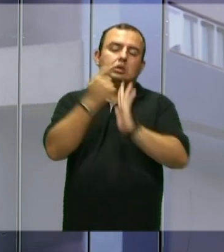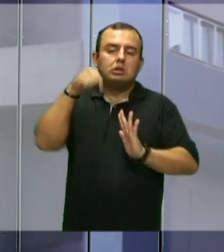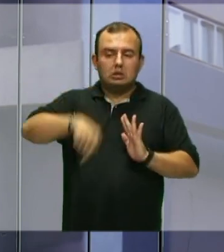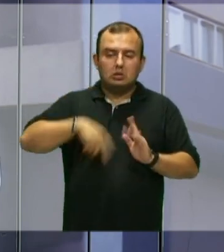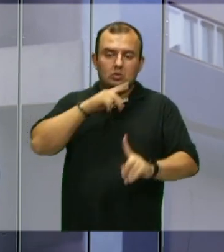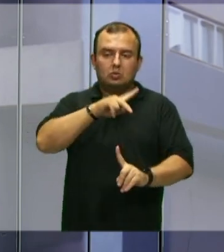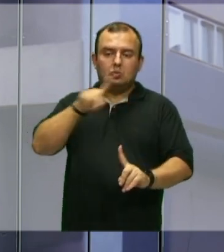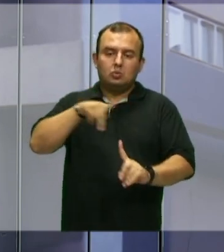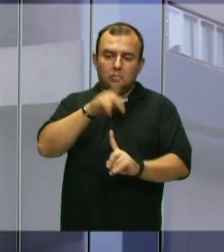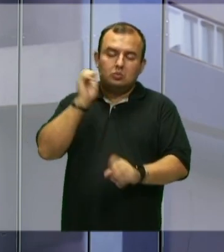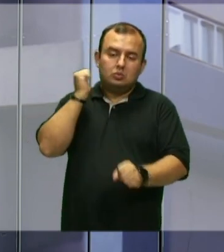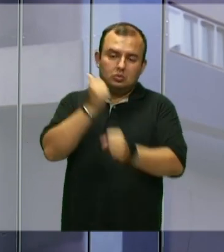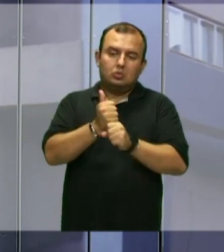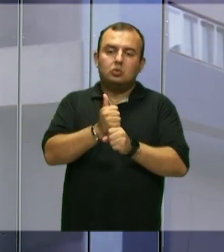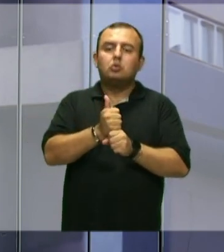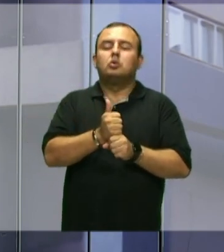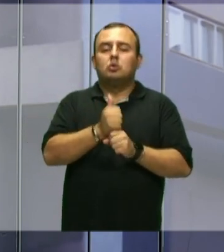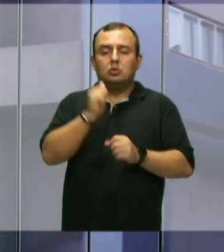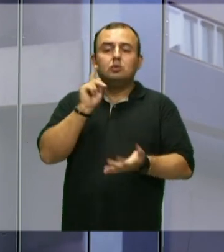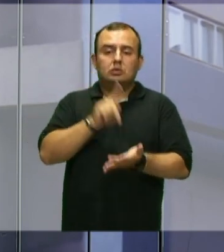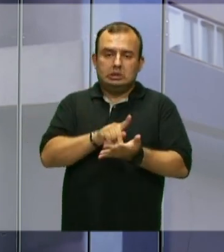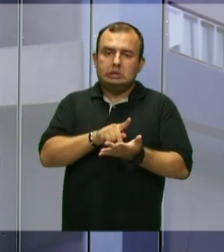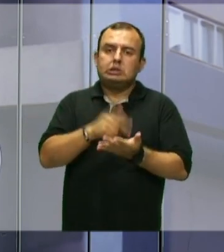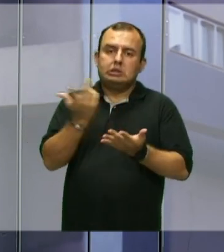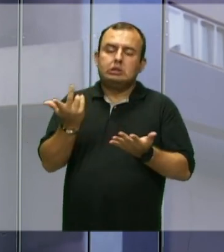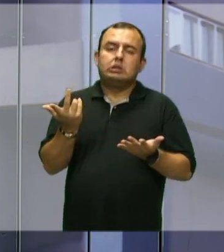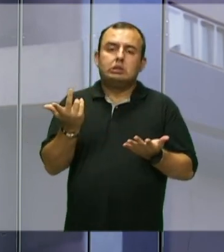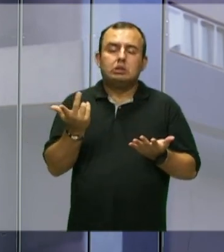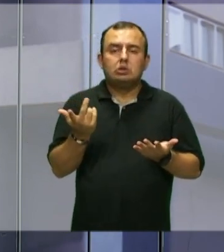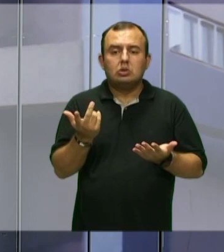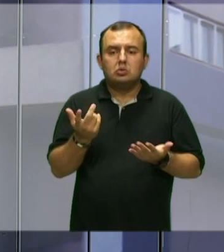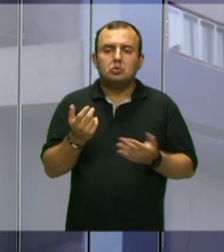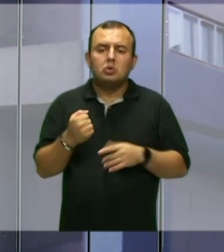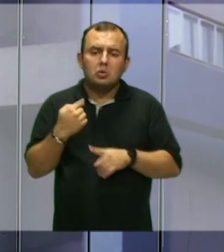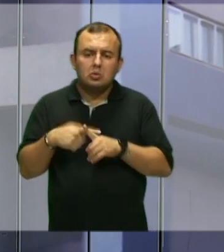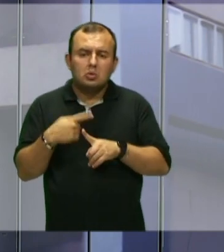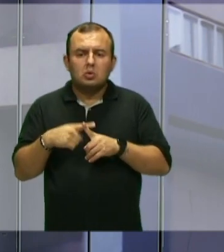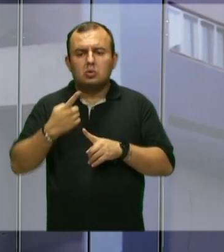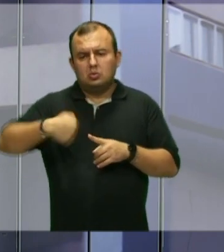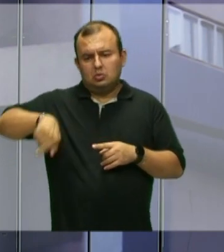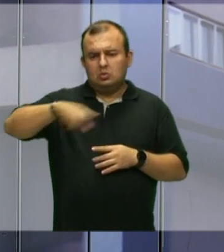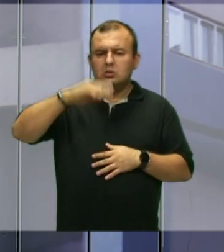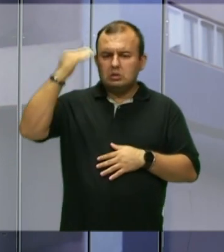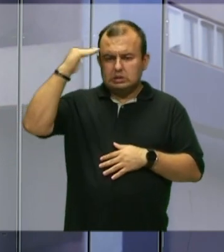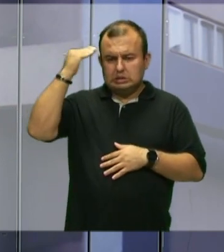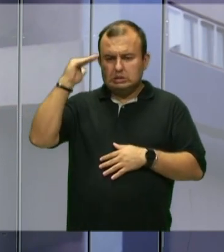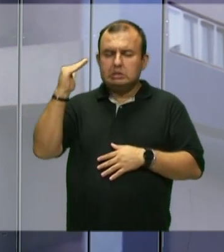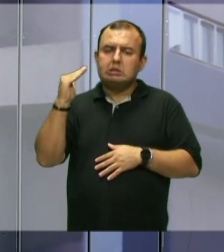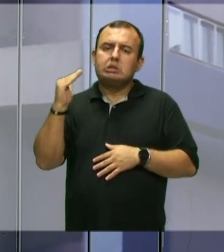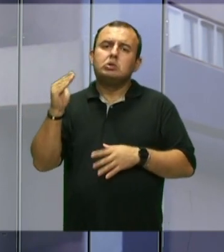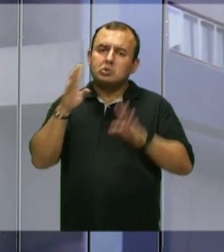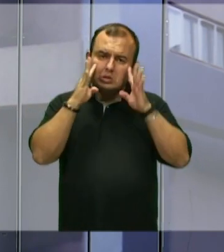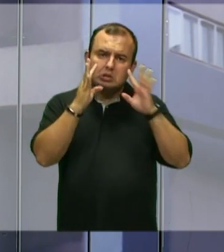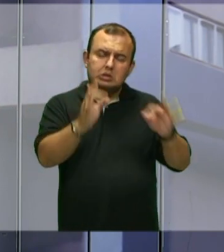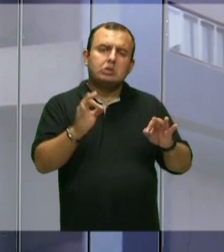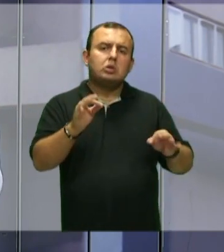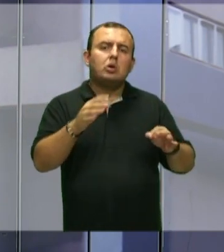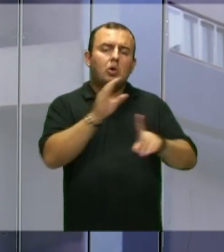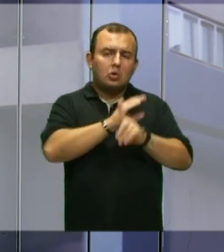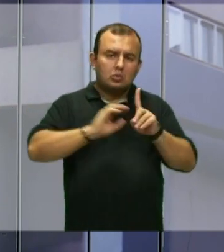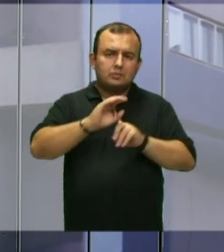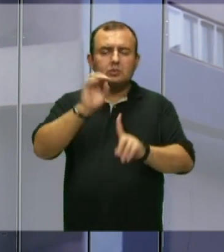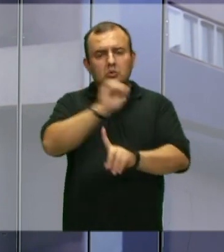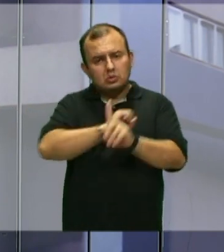plano original, plano diretor original que veio para essa casa, até porque a gente entende que foi um plano diretor onde ouviu a comunidade, ouviu a